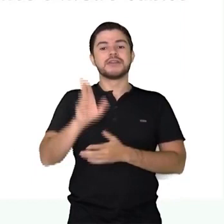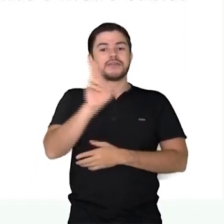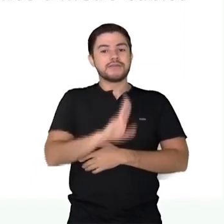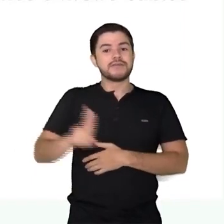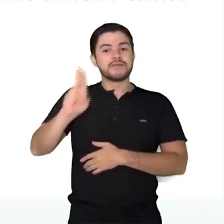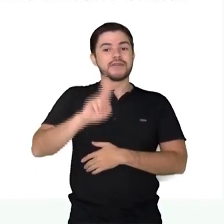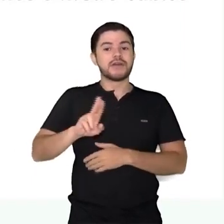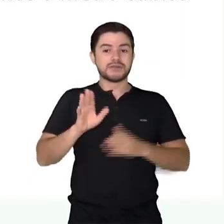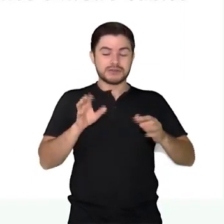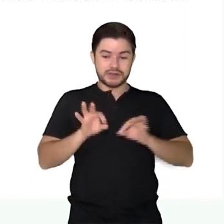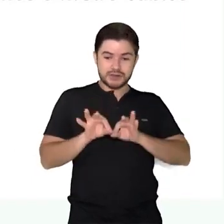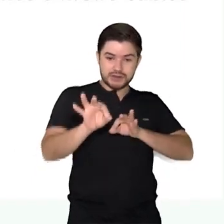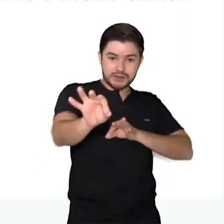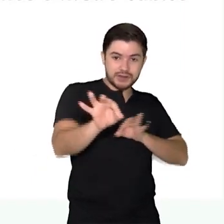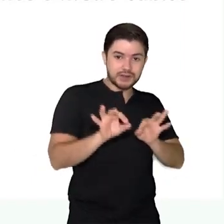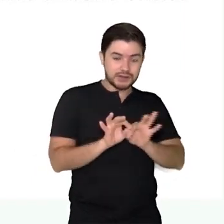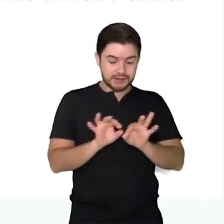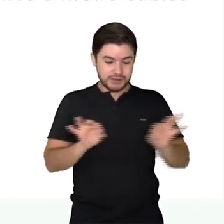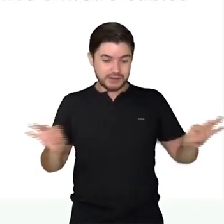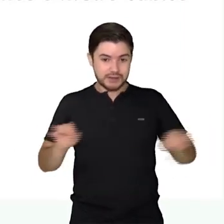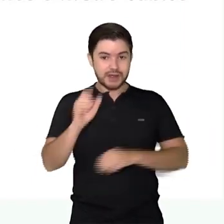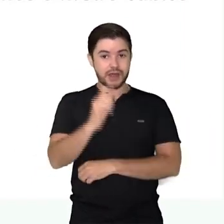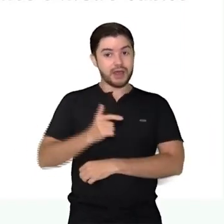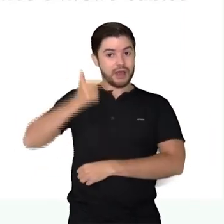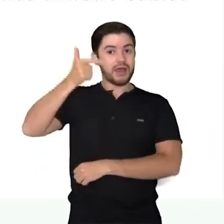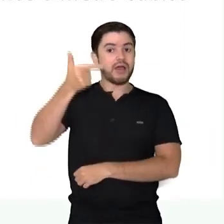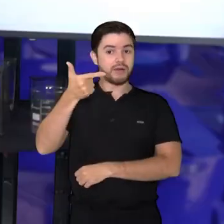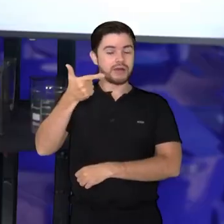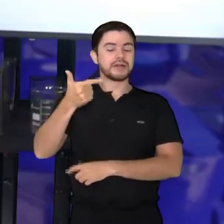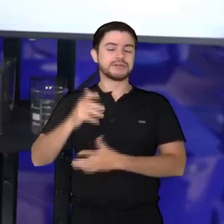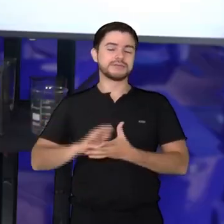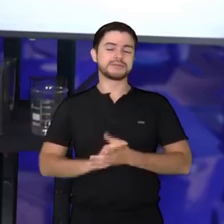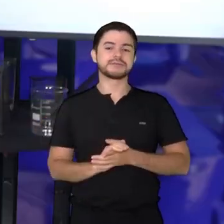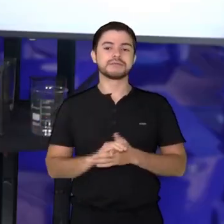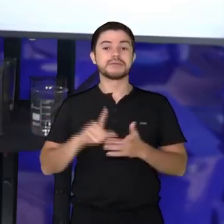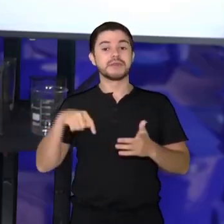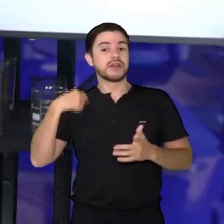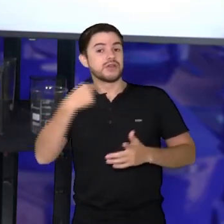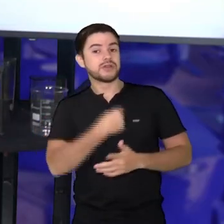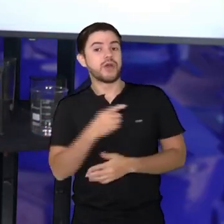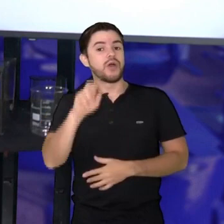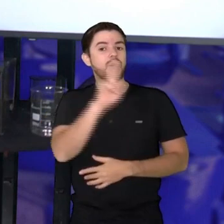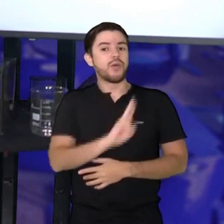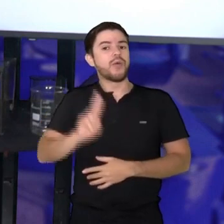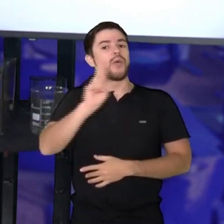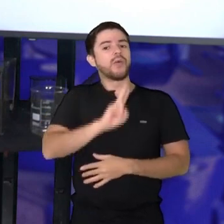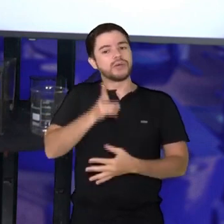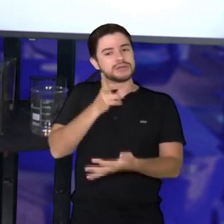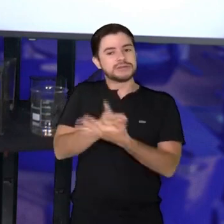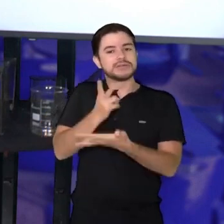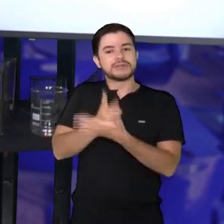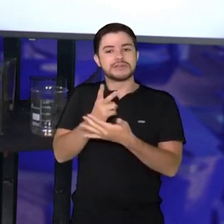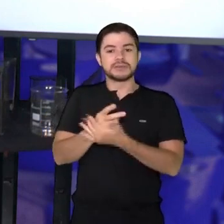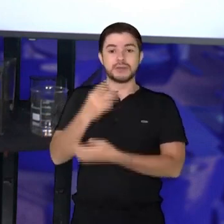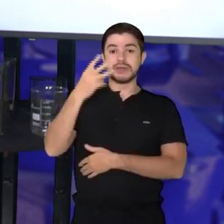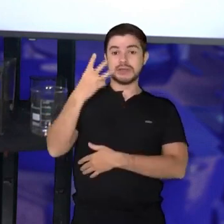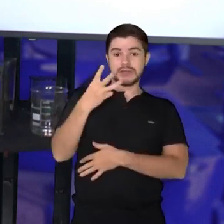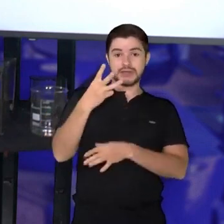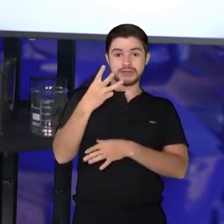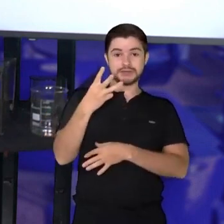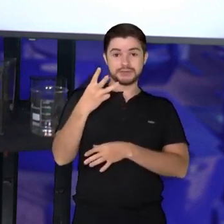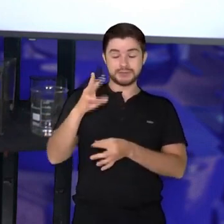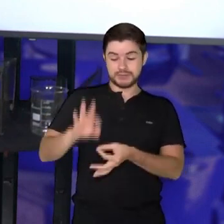unidade metro quadrado para a área. E como eu já falei, como a gente utiliza aqui no volume 3 dimensões que